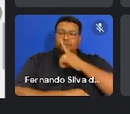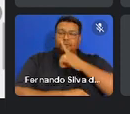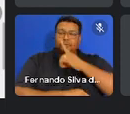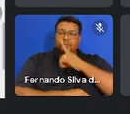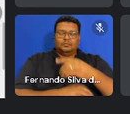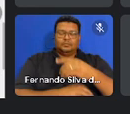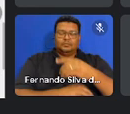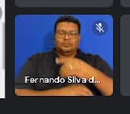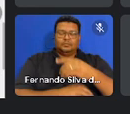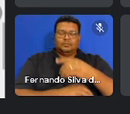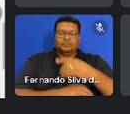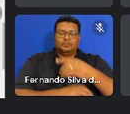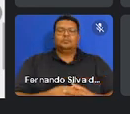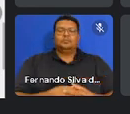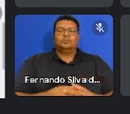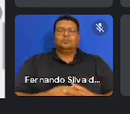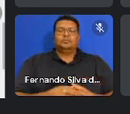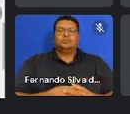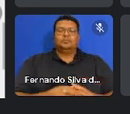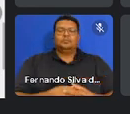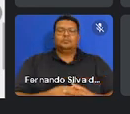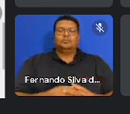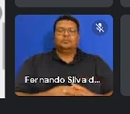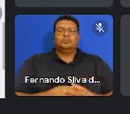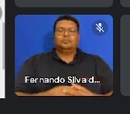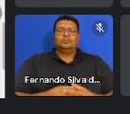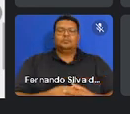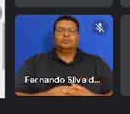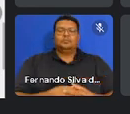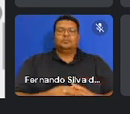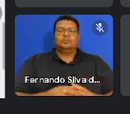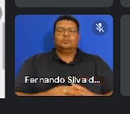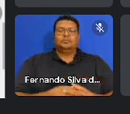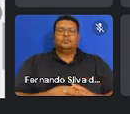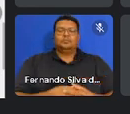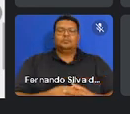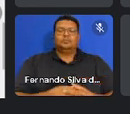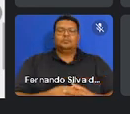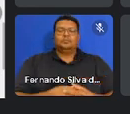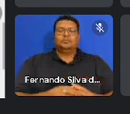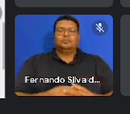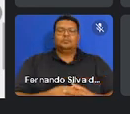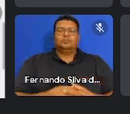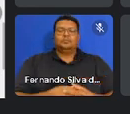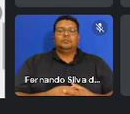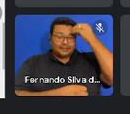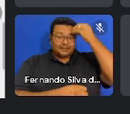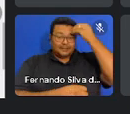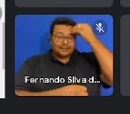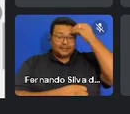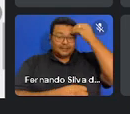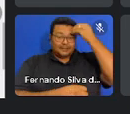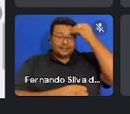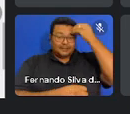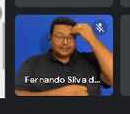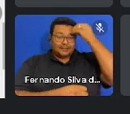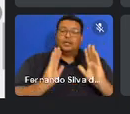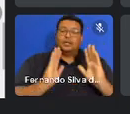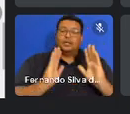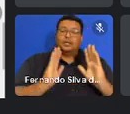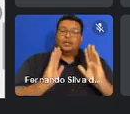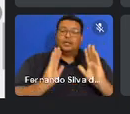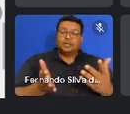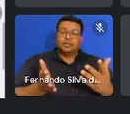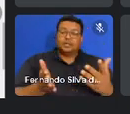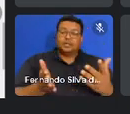só reprisando para quem não lembra, já foram feitas três